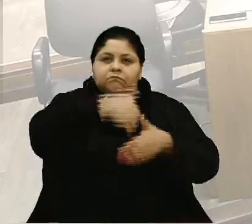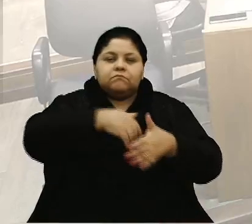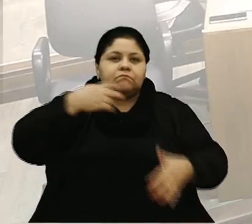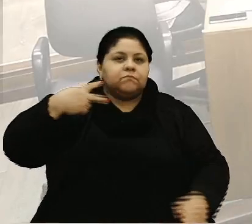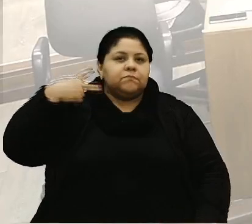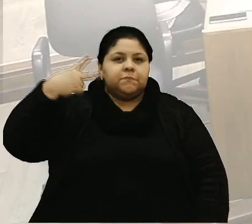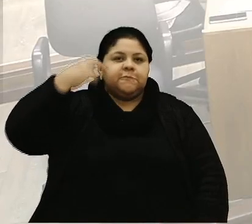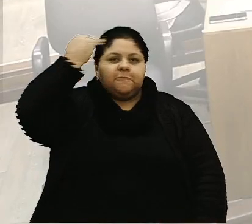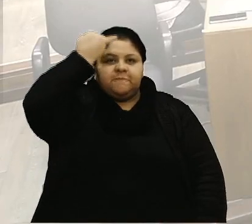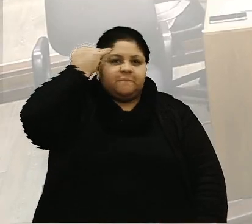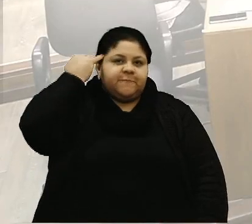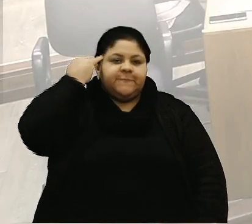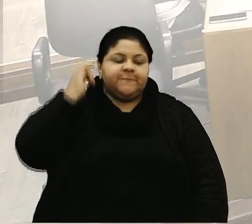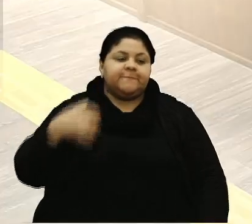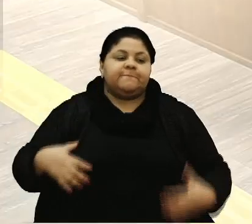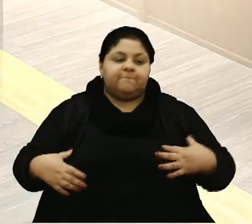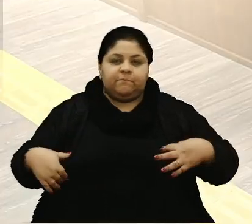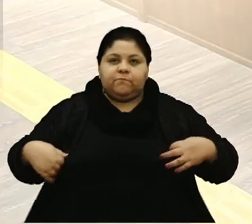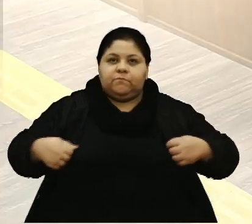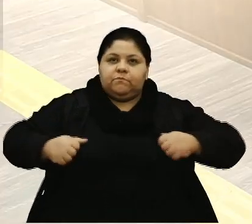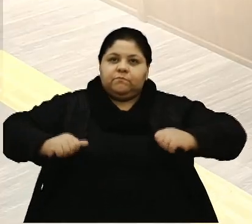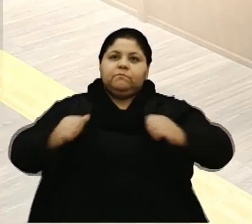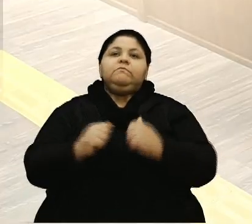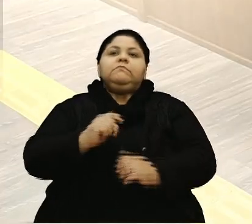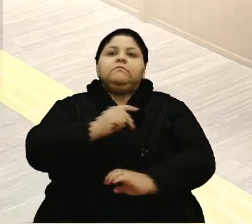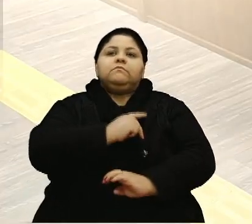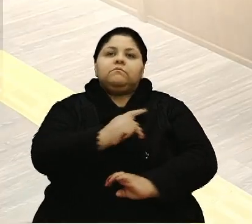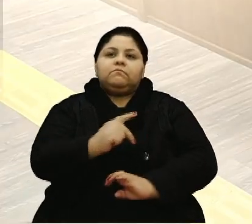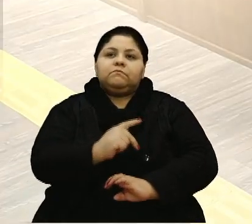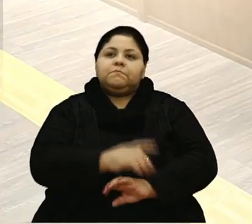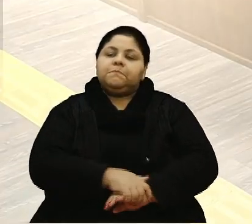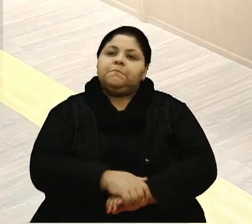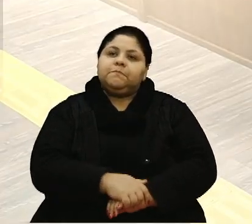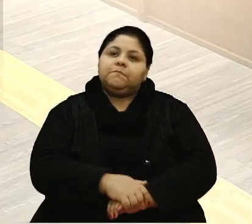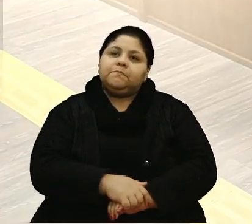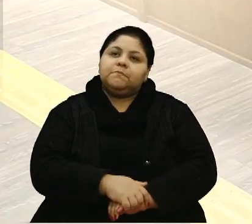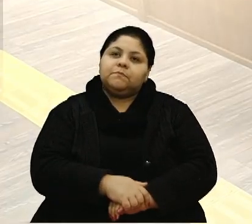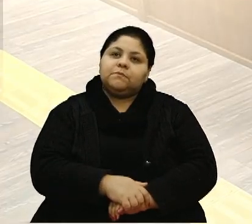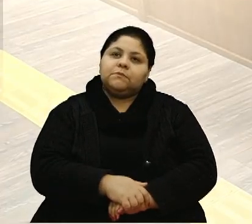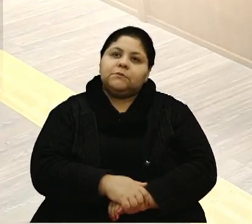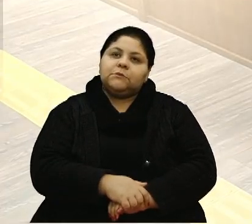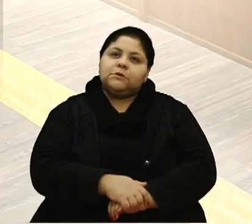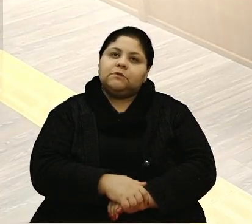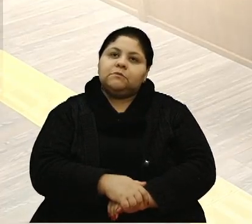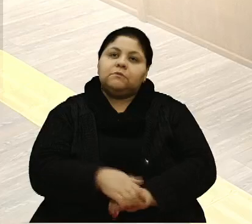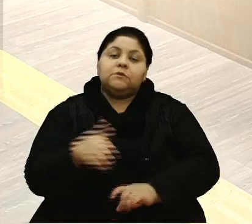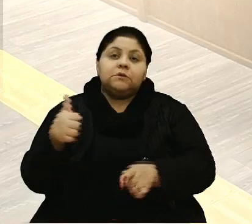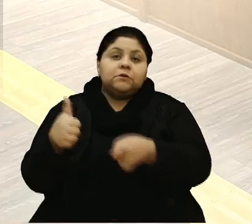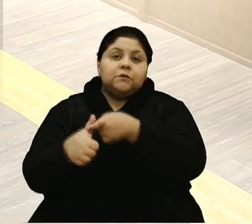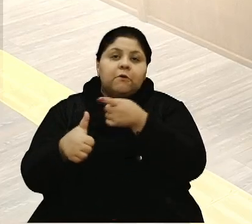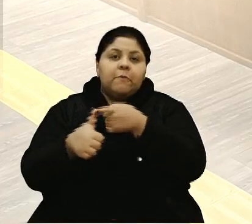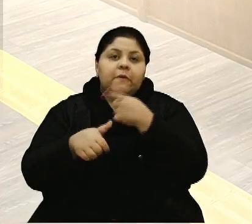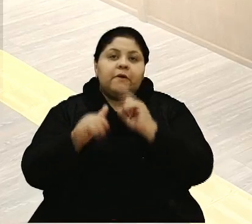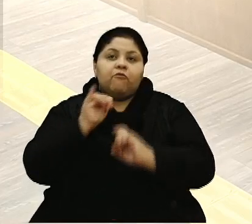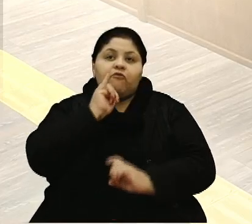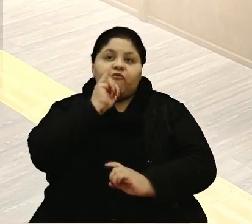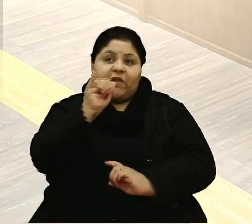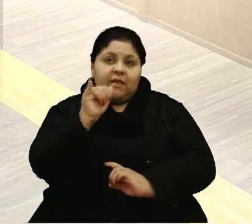vereador Zé D'Ambrós. Senhora presidente, nobres colegas, primeiro dizer que